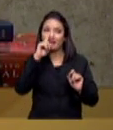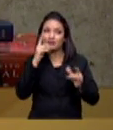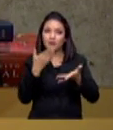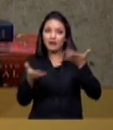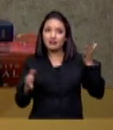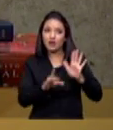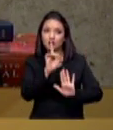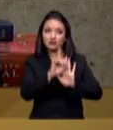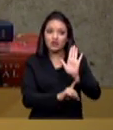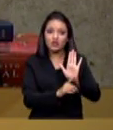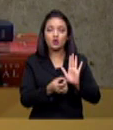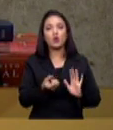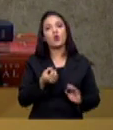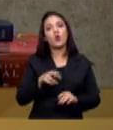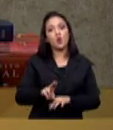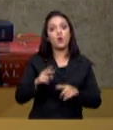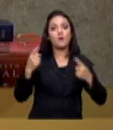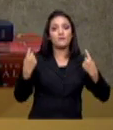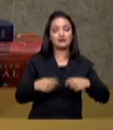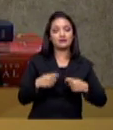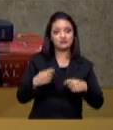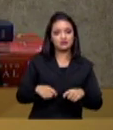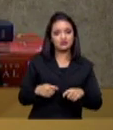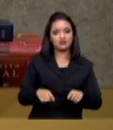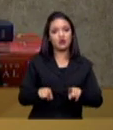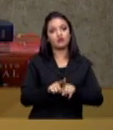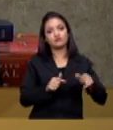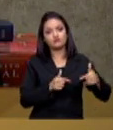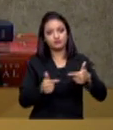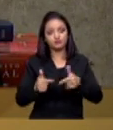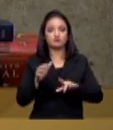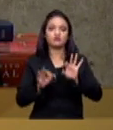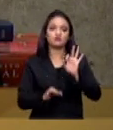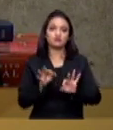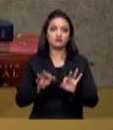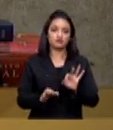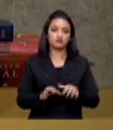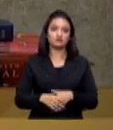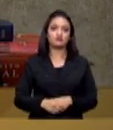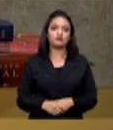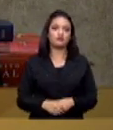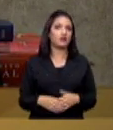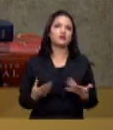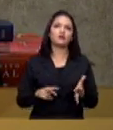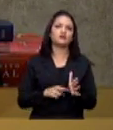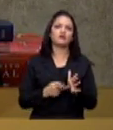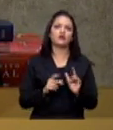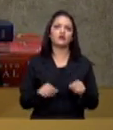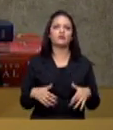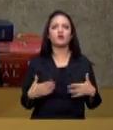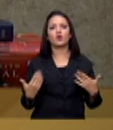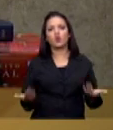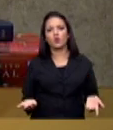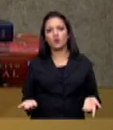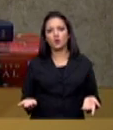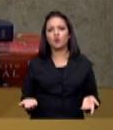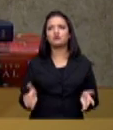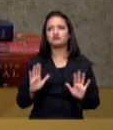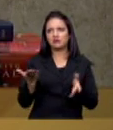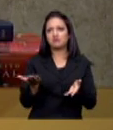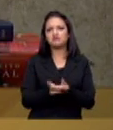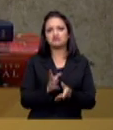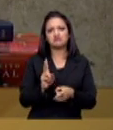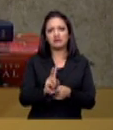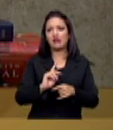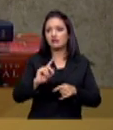ou à utilidade do provimento jurisdicional na hipótese de julgamento. Ou seja, quando depois desse deferimento